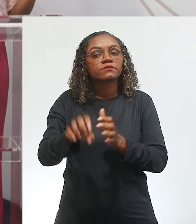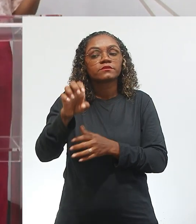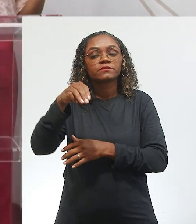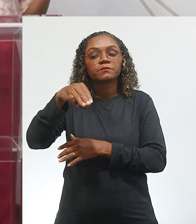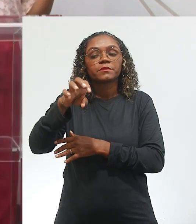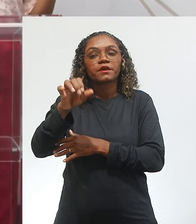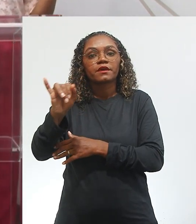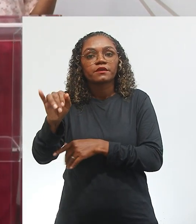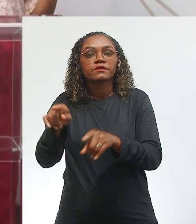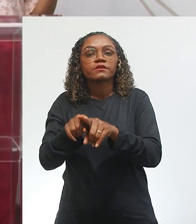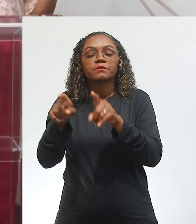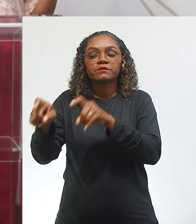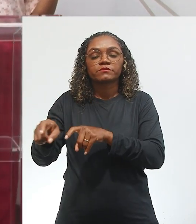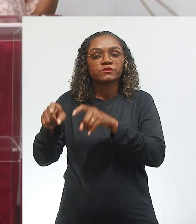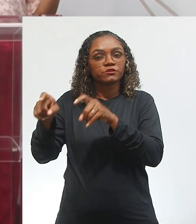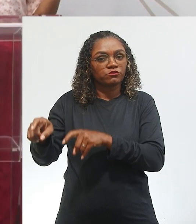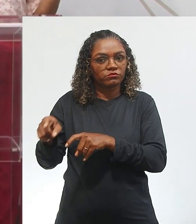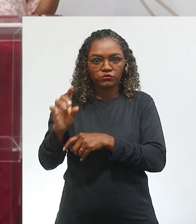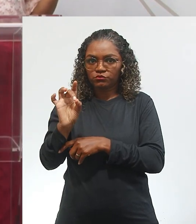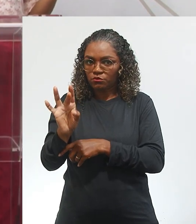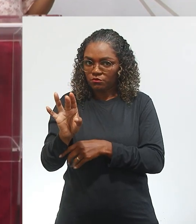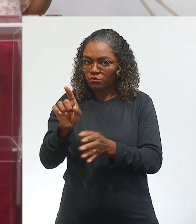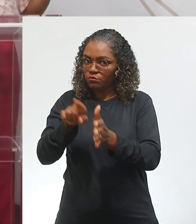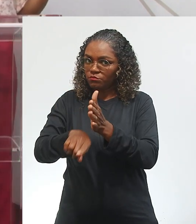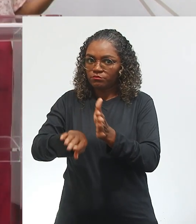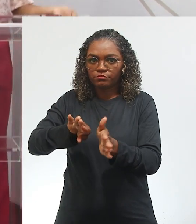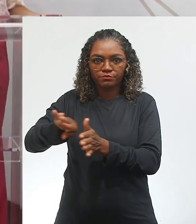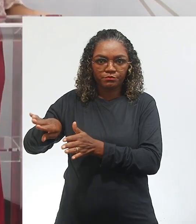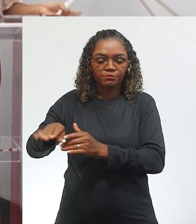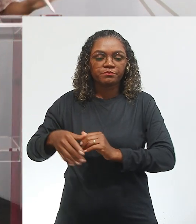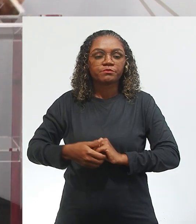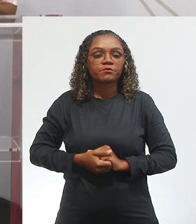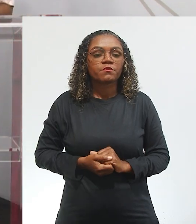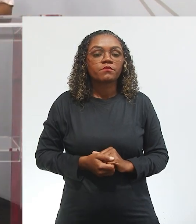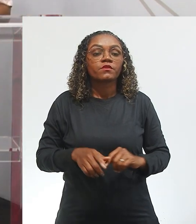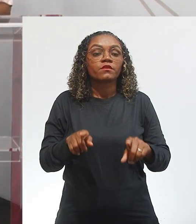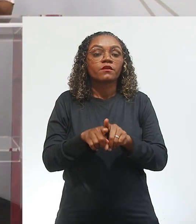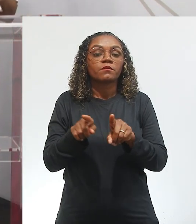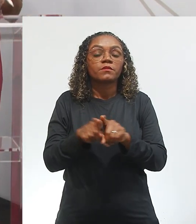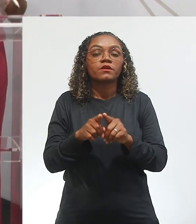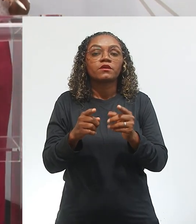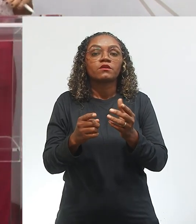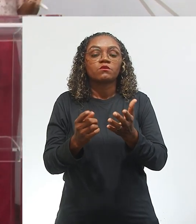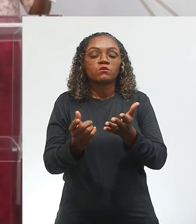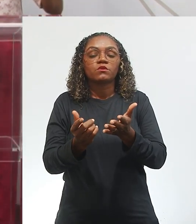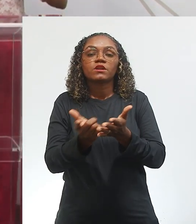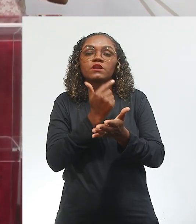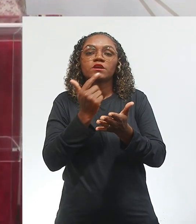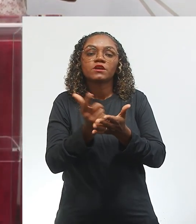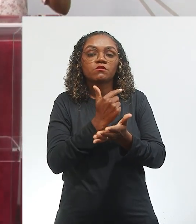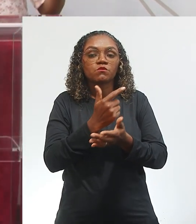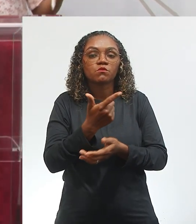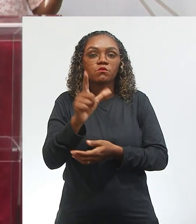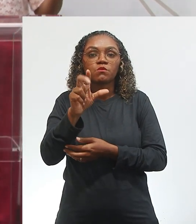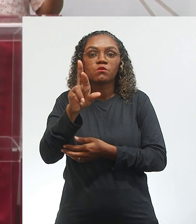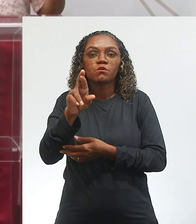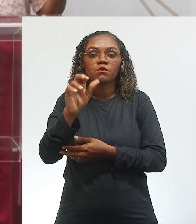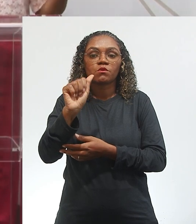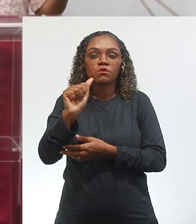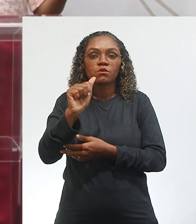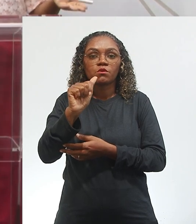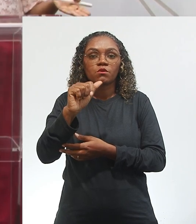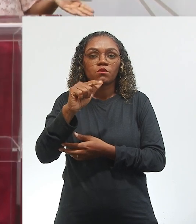isso? E também temos o livro Razão. O livro Razão, ele já é,